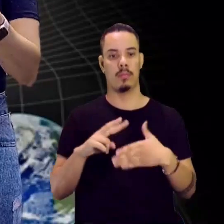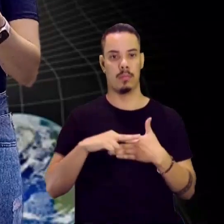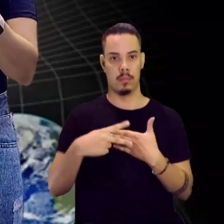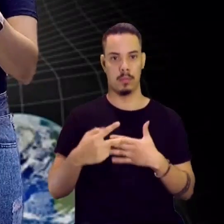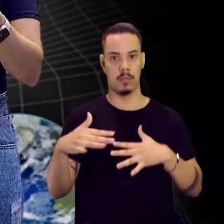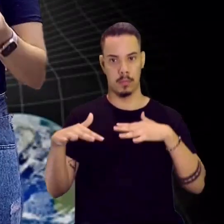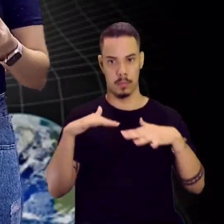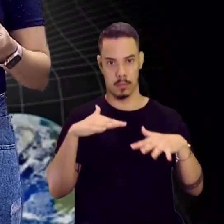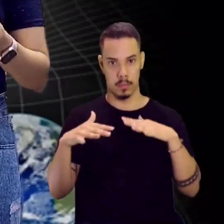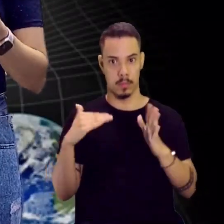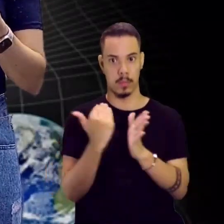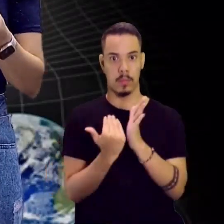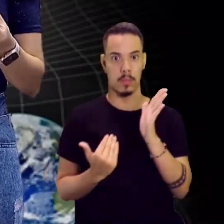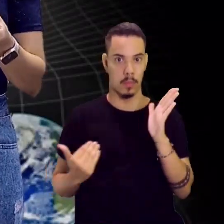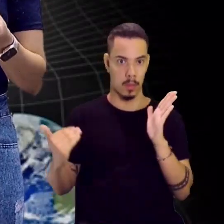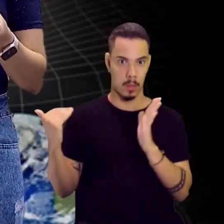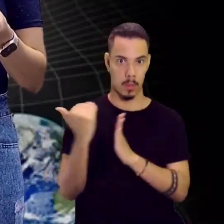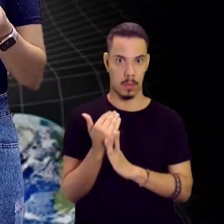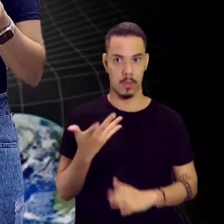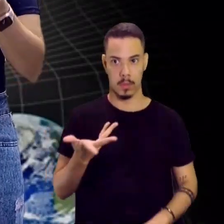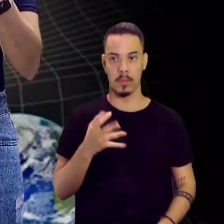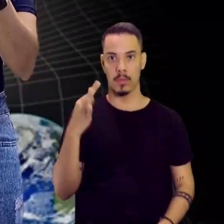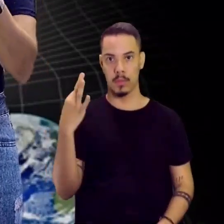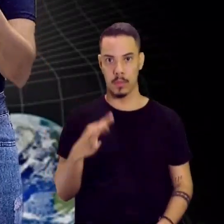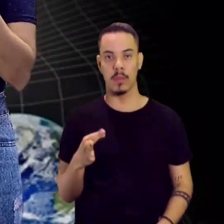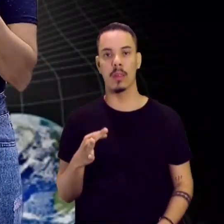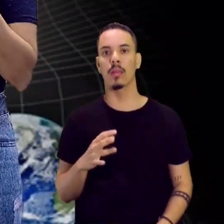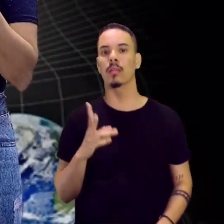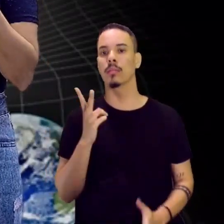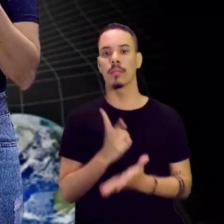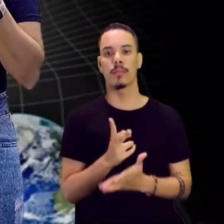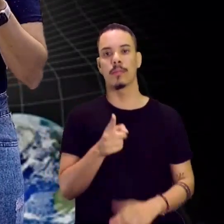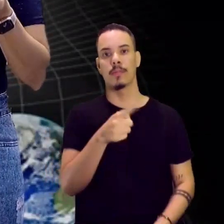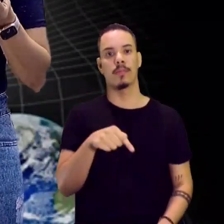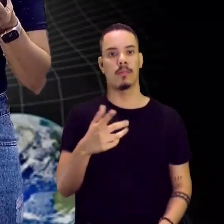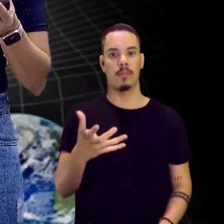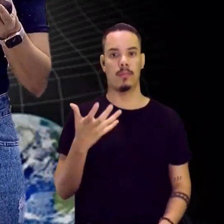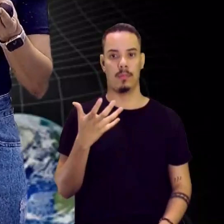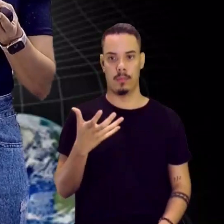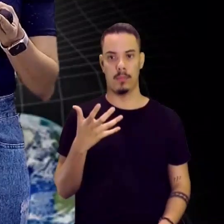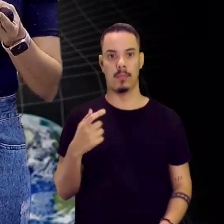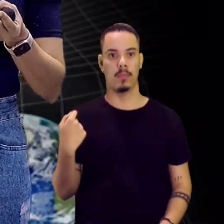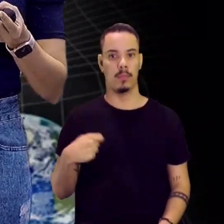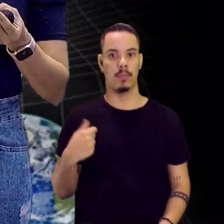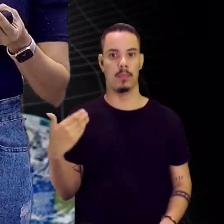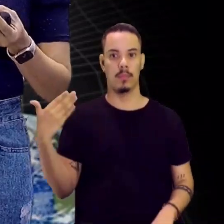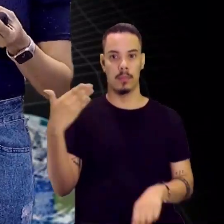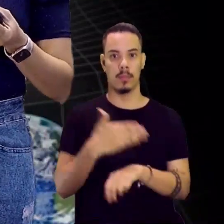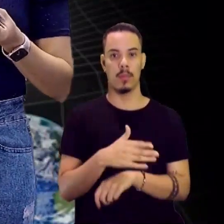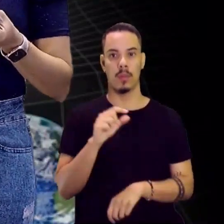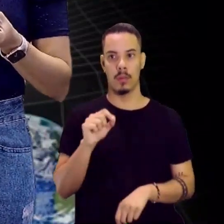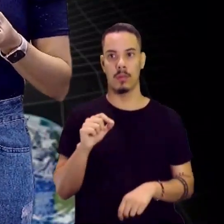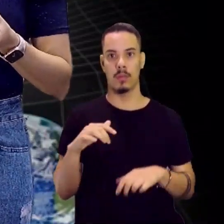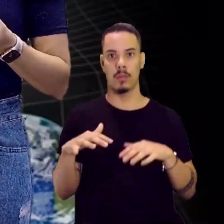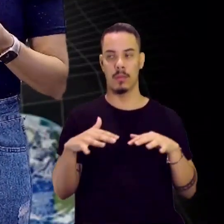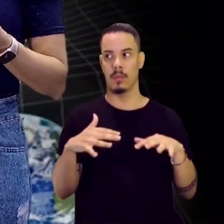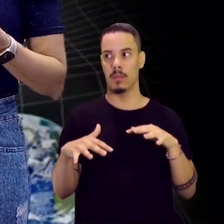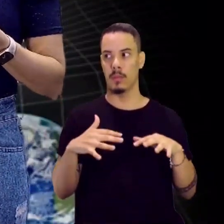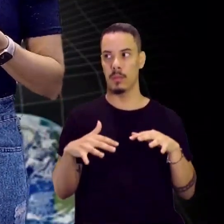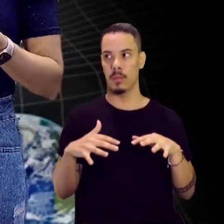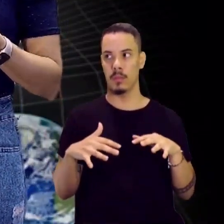consequência do movimento para aumento de velocidade, certo? Então, toda vez que você quiser aceleração, você vai recorrer às equações lá do